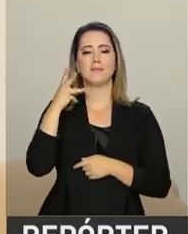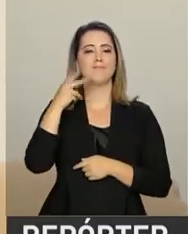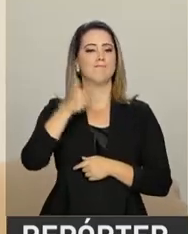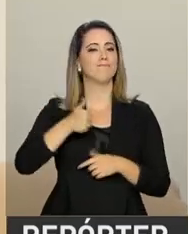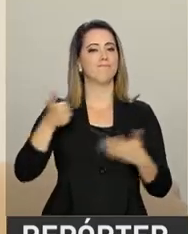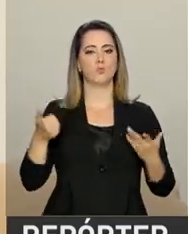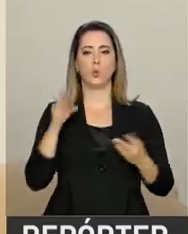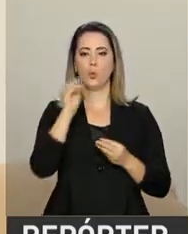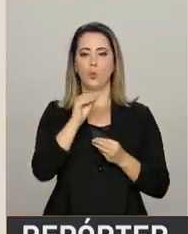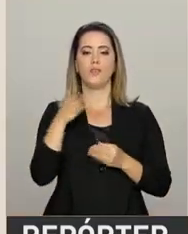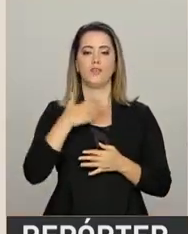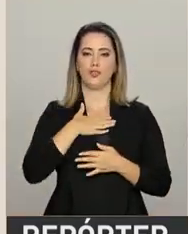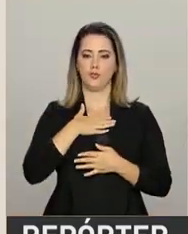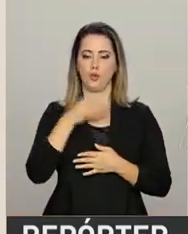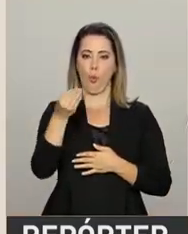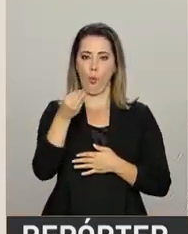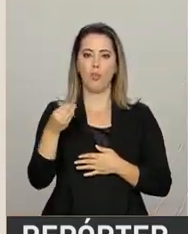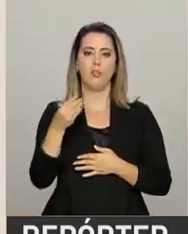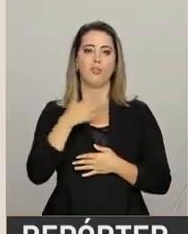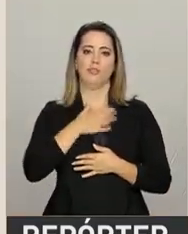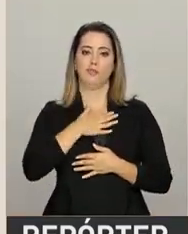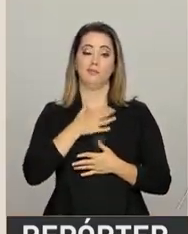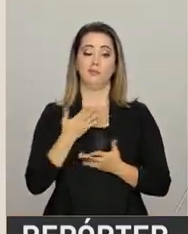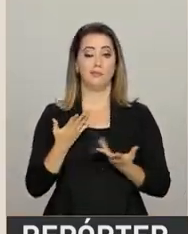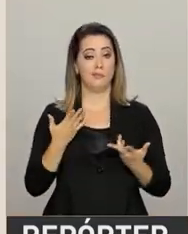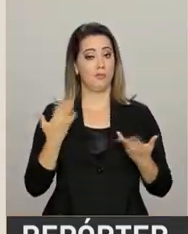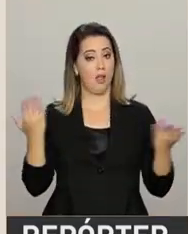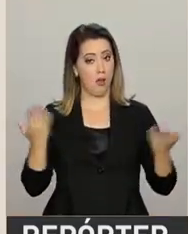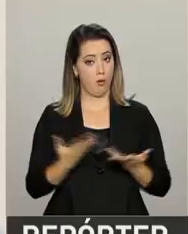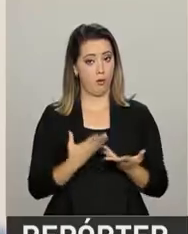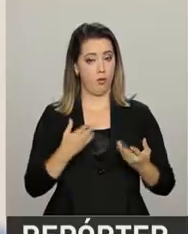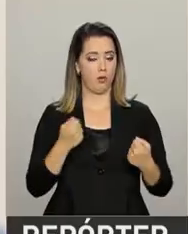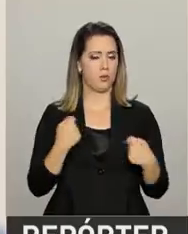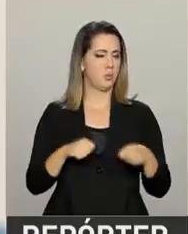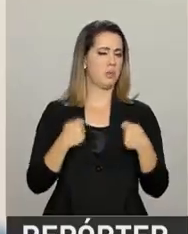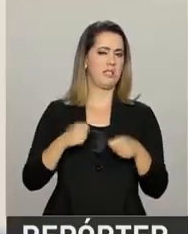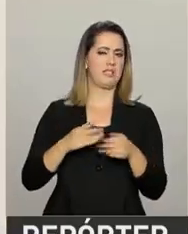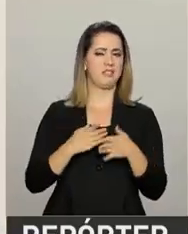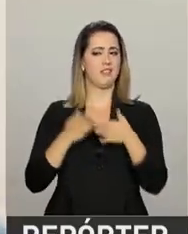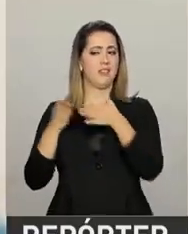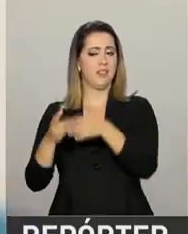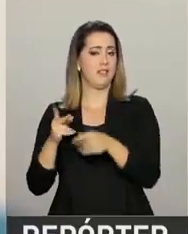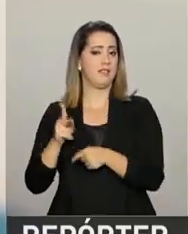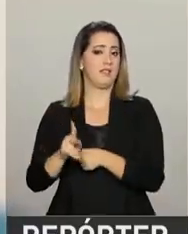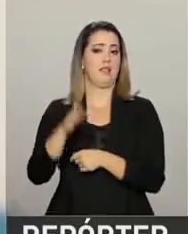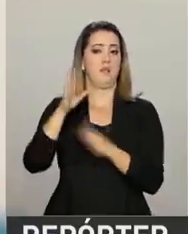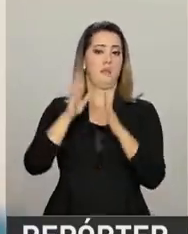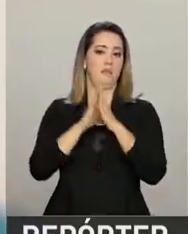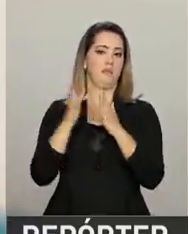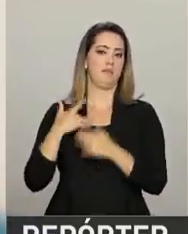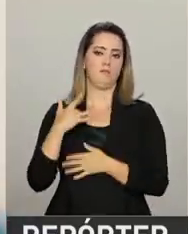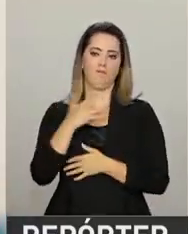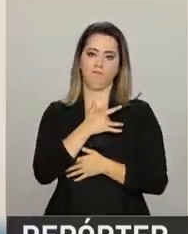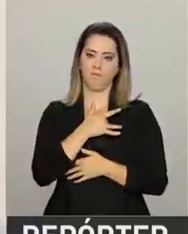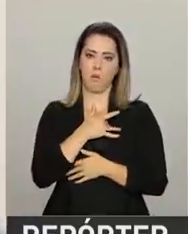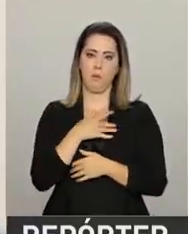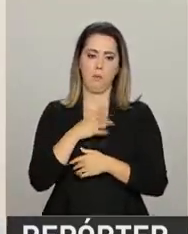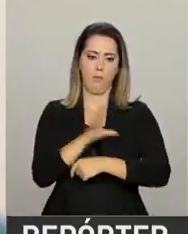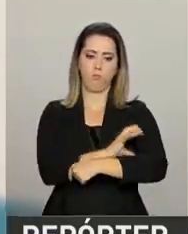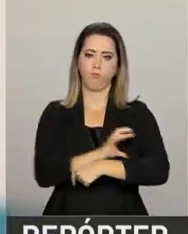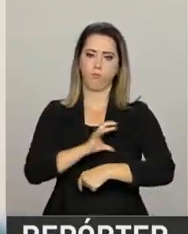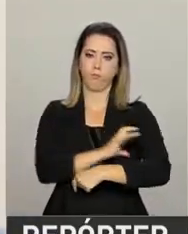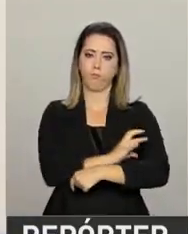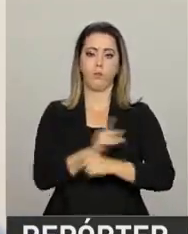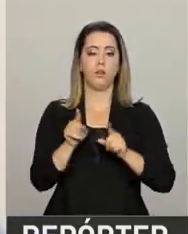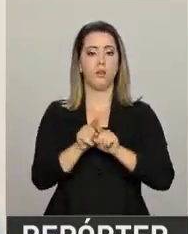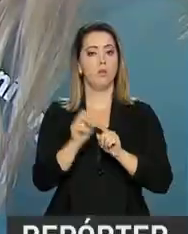elas cuidam demais de mim. A partir de agora, a dona Daura não vai mais precisar ir no posto de saúde para medir a pressão